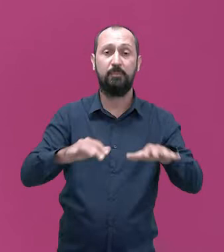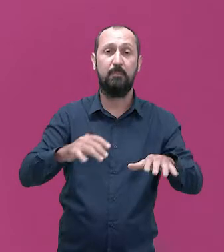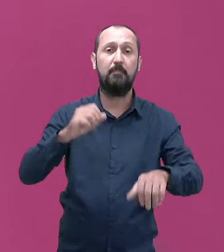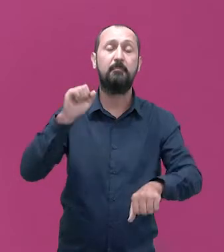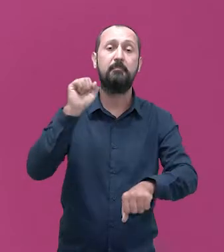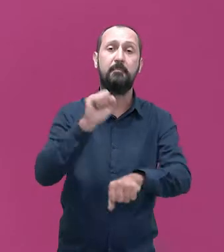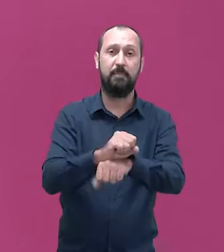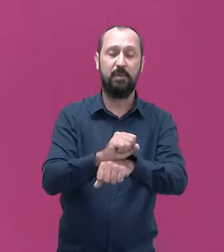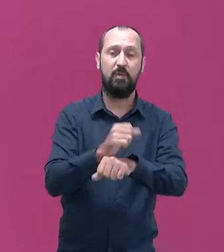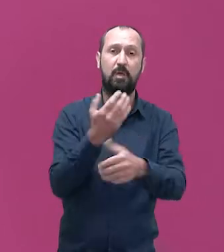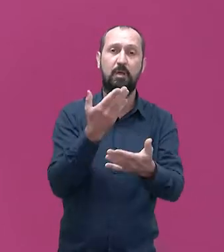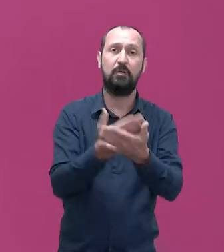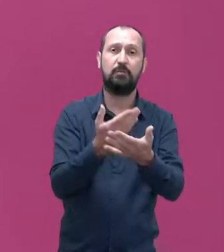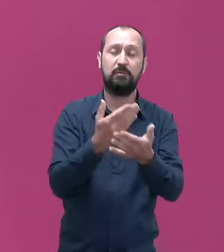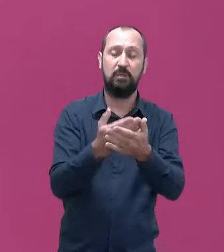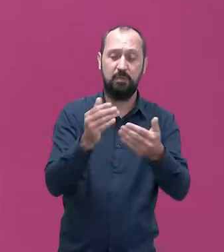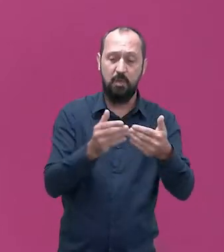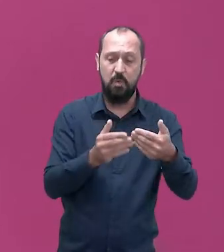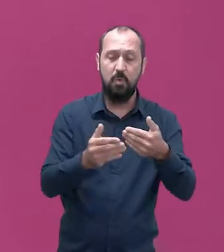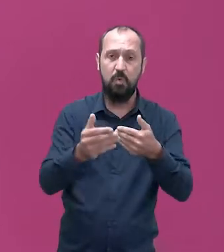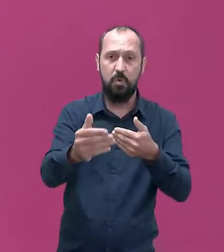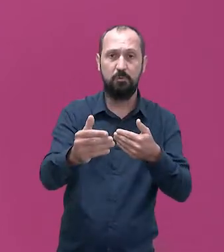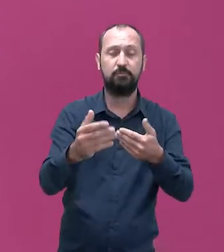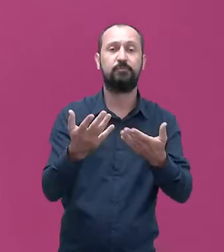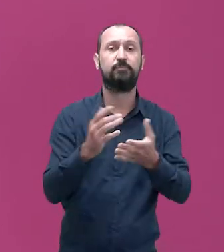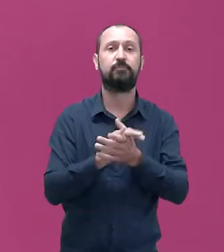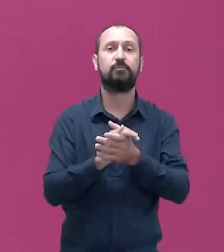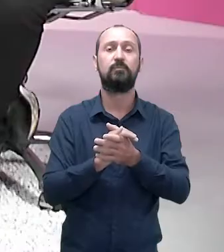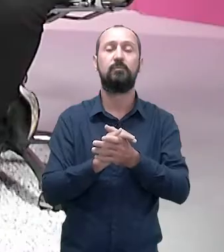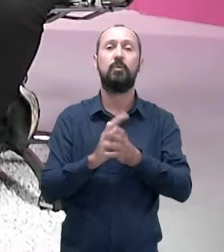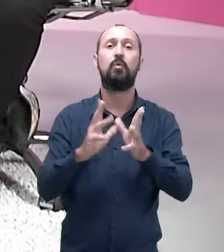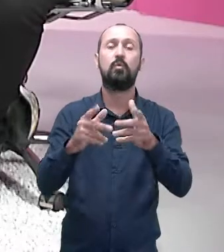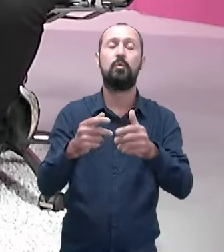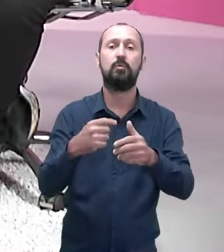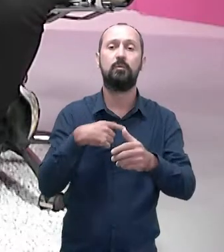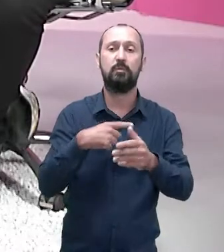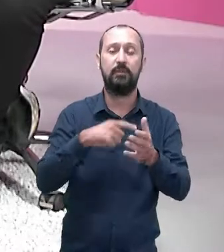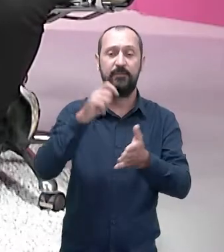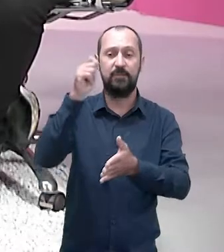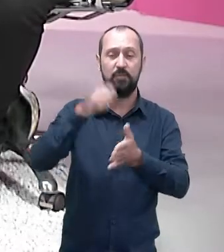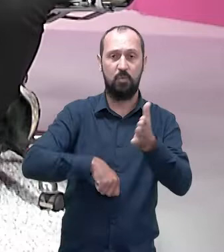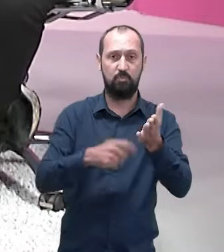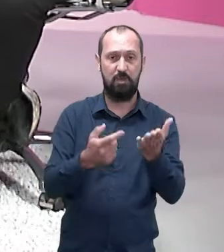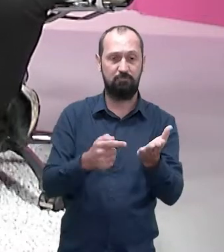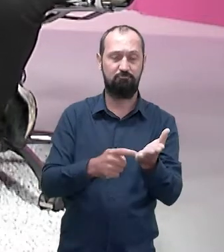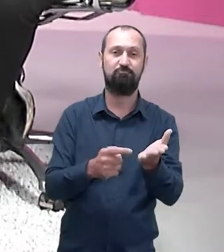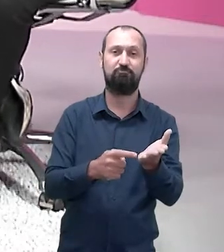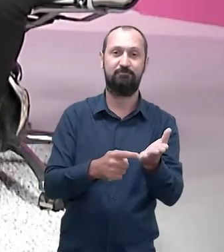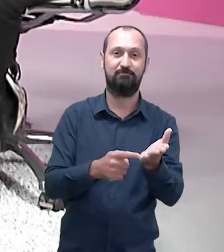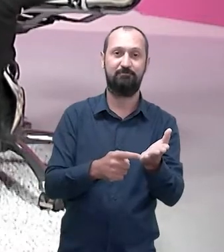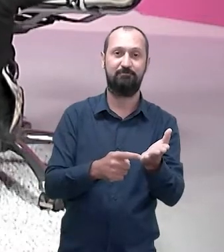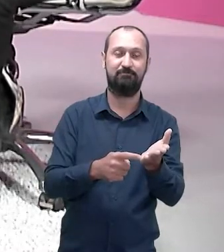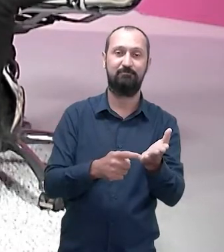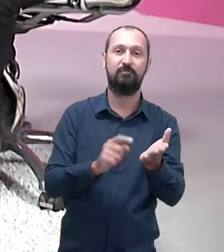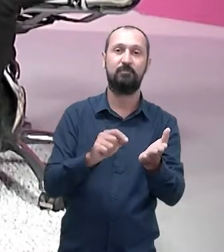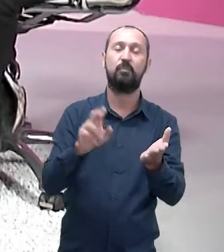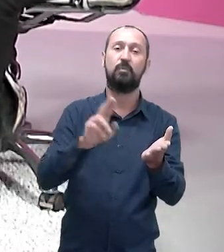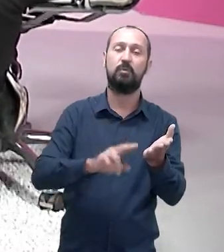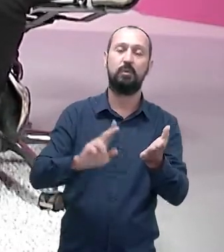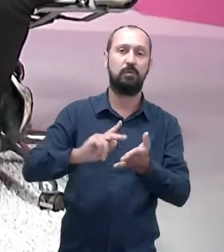ela parou o ano letivo em andamento. Então, todo condutor escolar tem um contrato, e esse contrato,